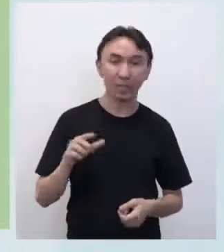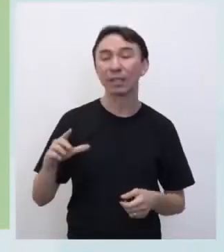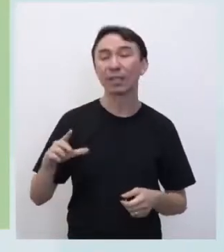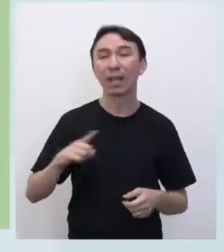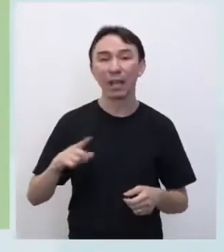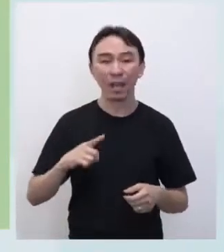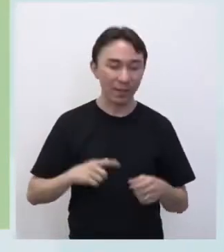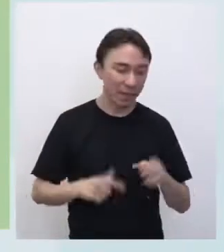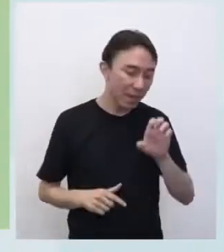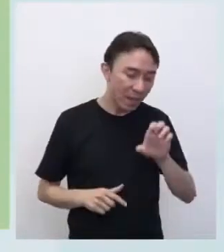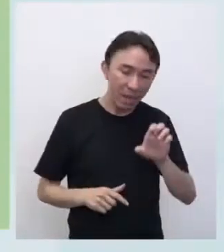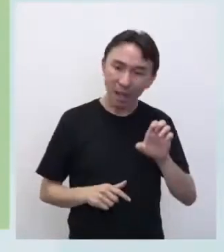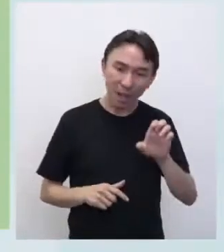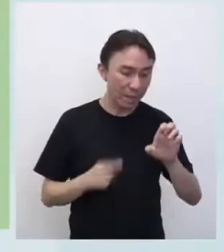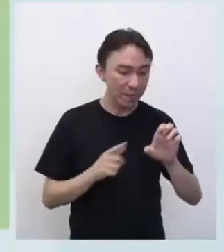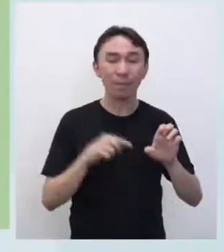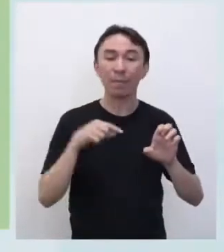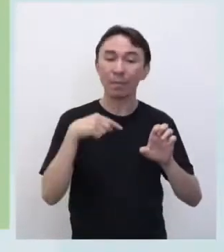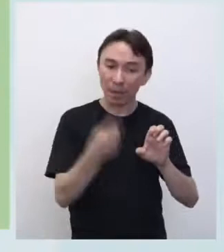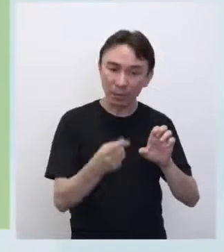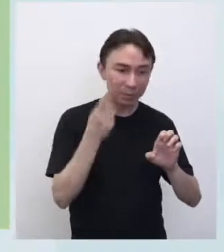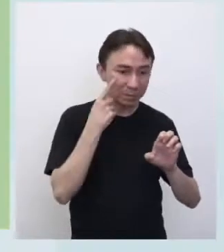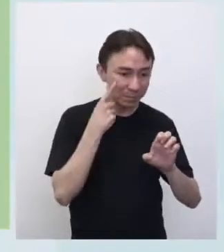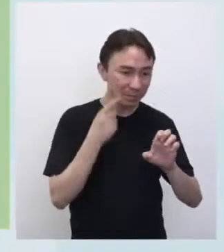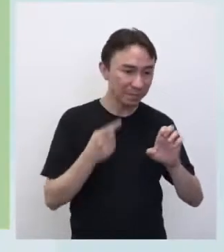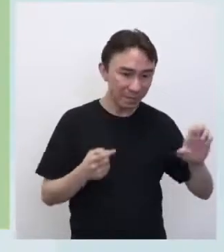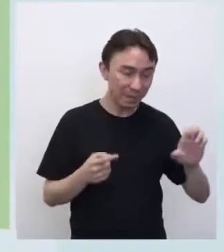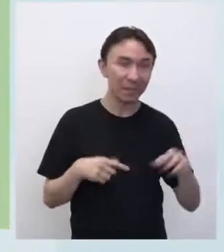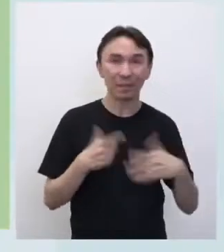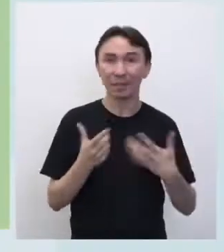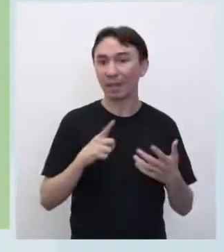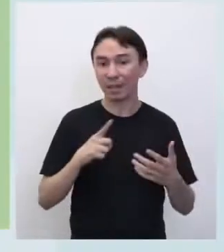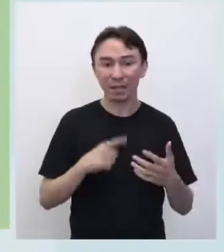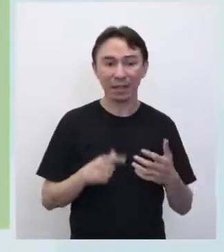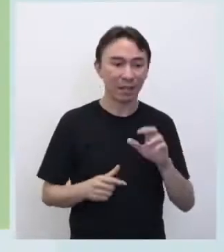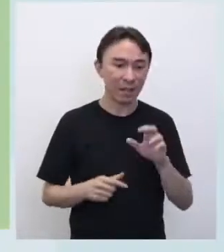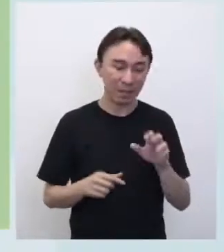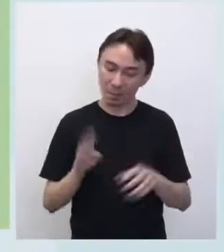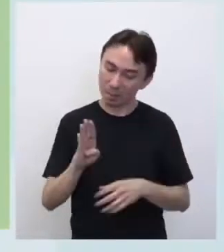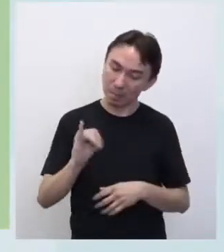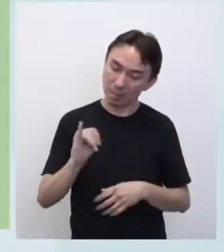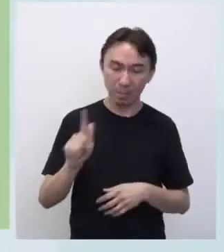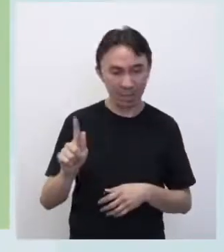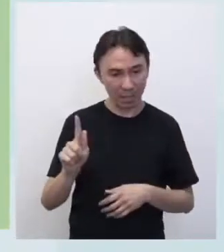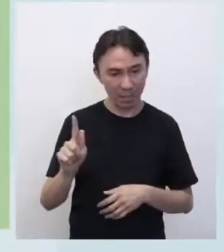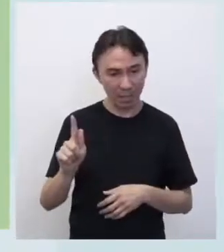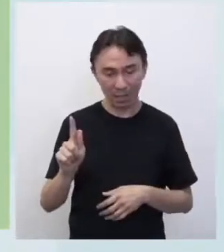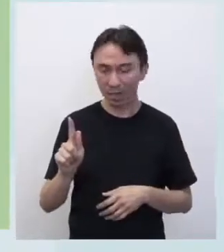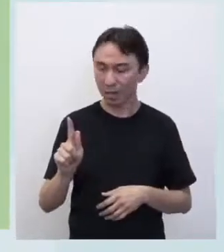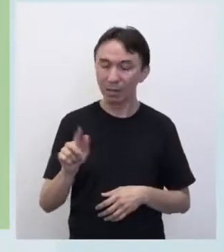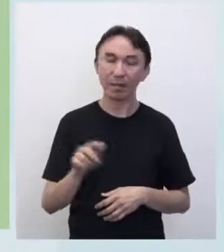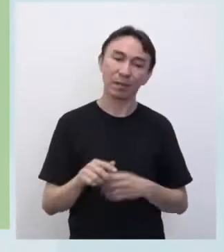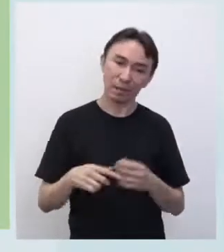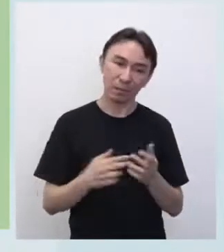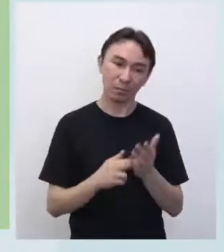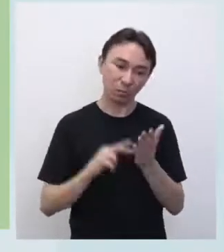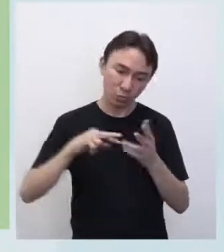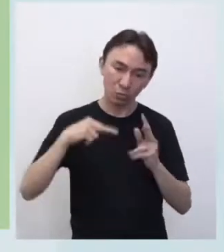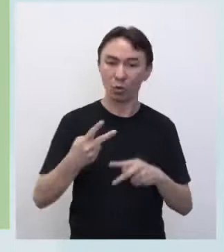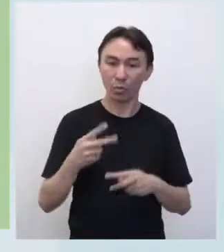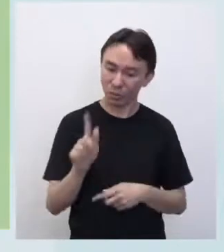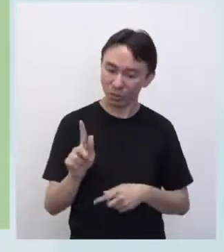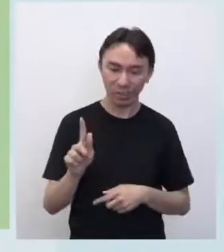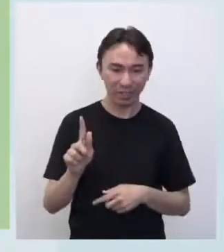uma consoante, dobra-se a consoante. Exato. Então, o exemplo que a gente deu ali é o big, que vira bigger. Mas para virar